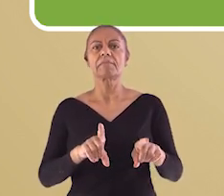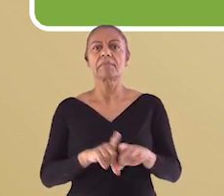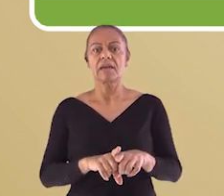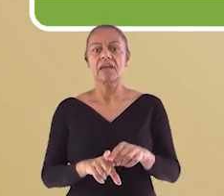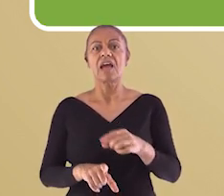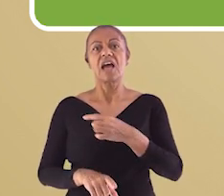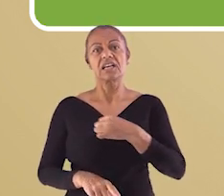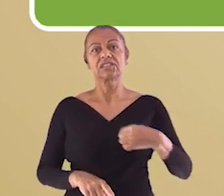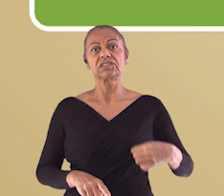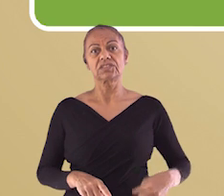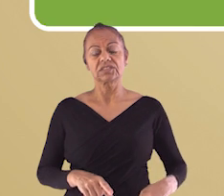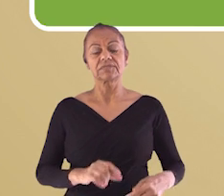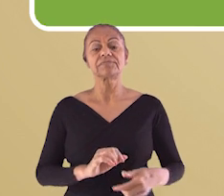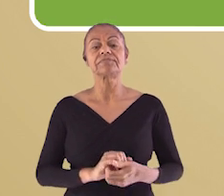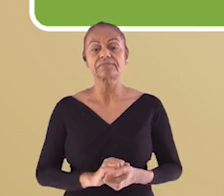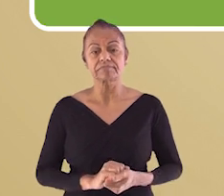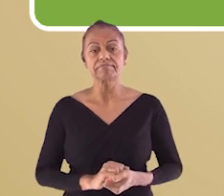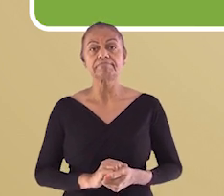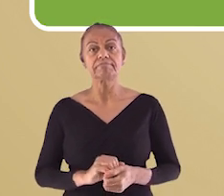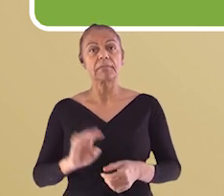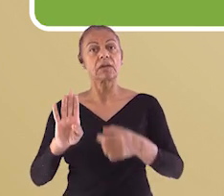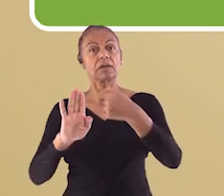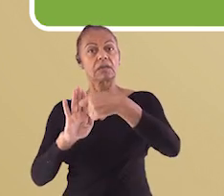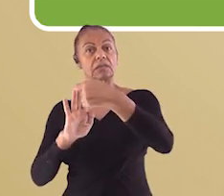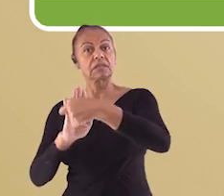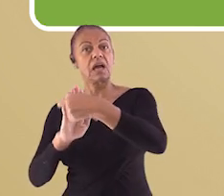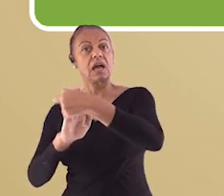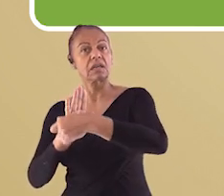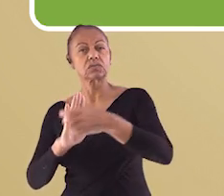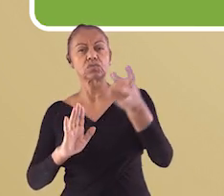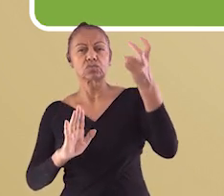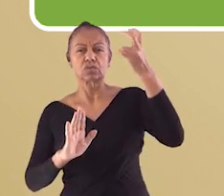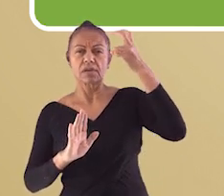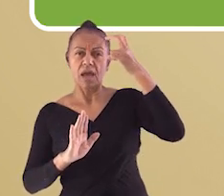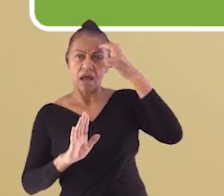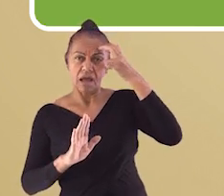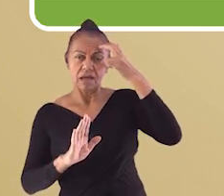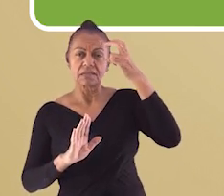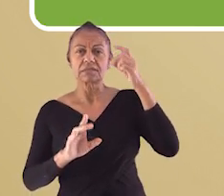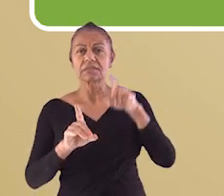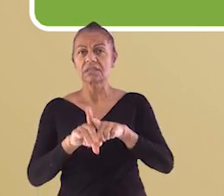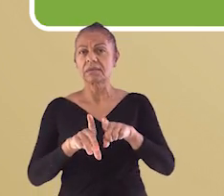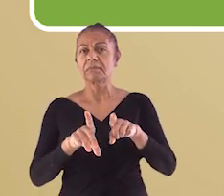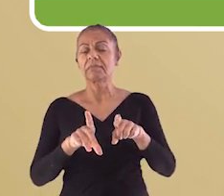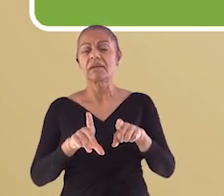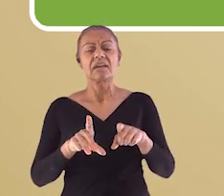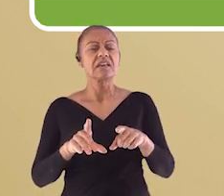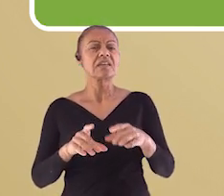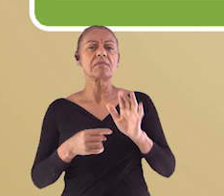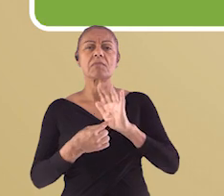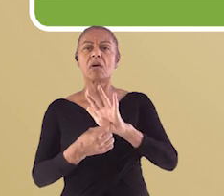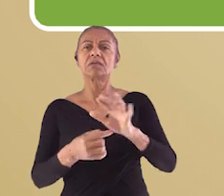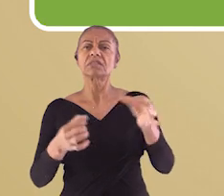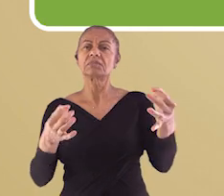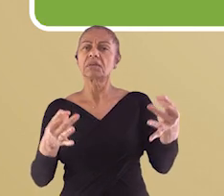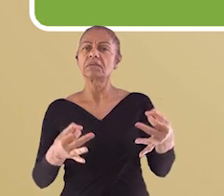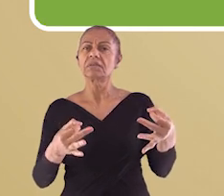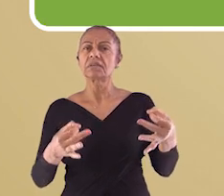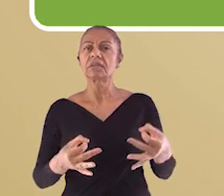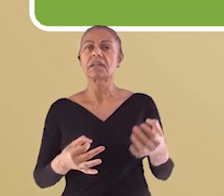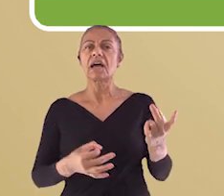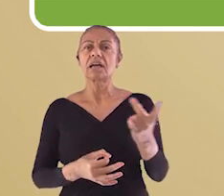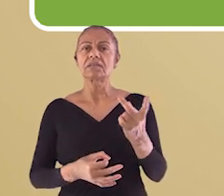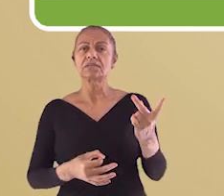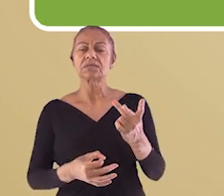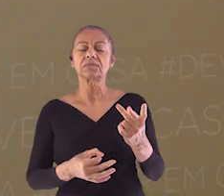e o calendário chinês para as datas culturais, nos mostrando que é perfeitamente possível conciliar as